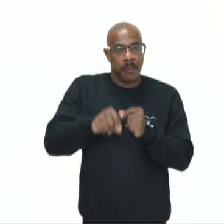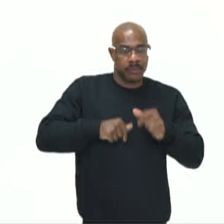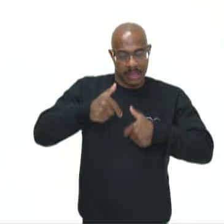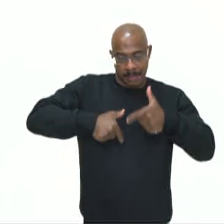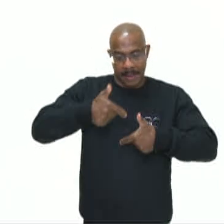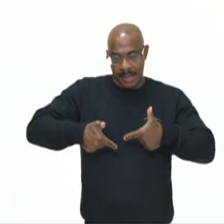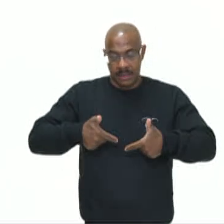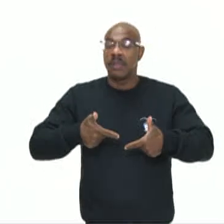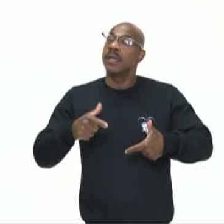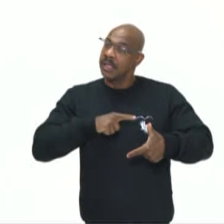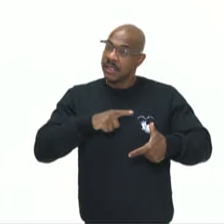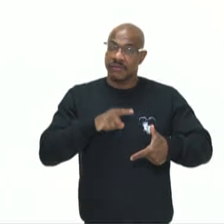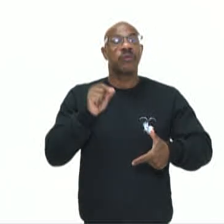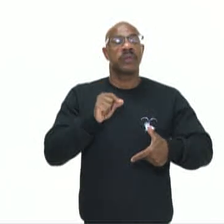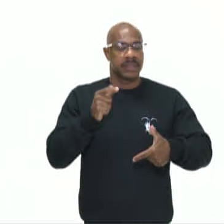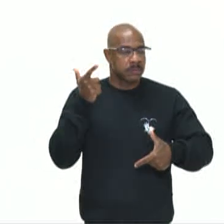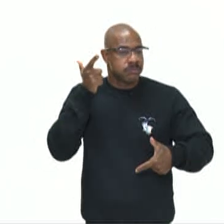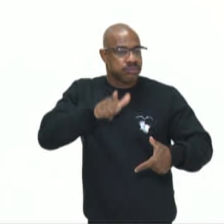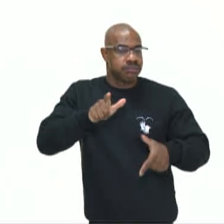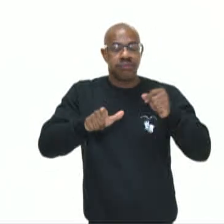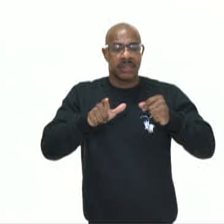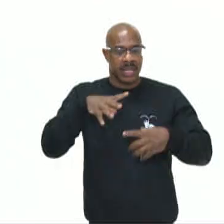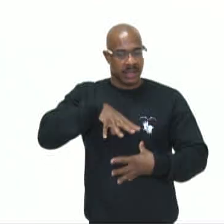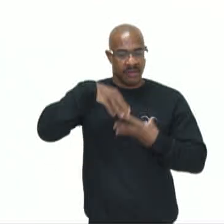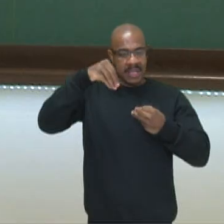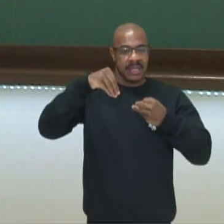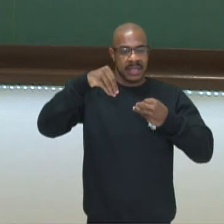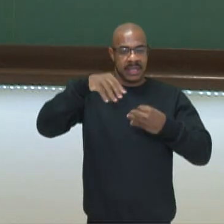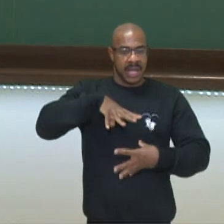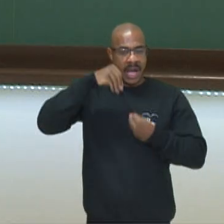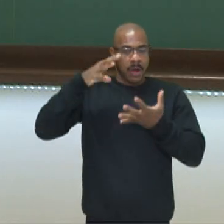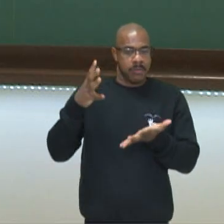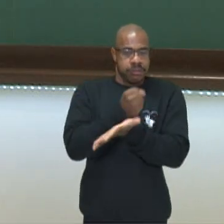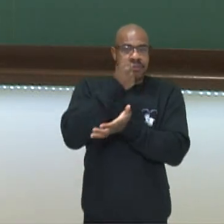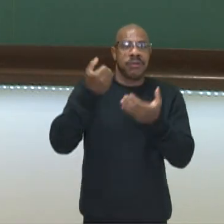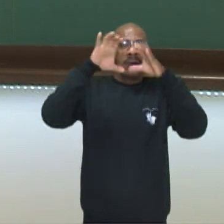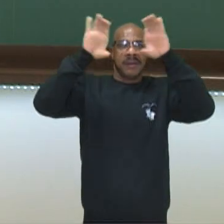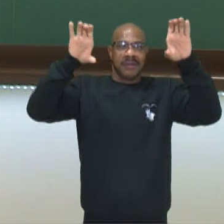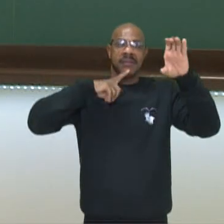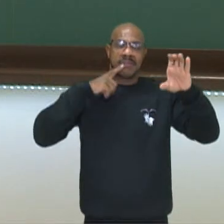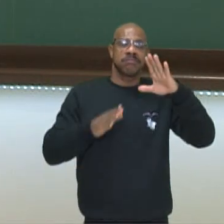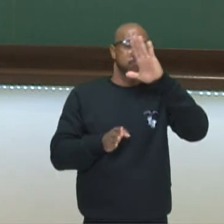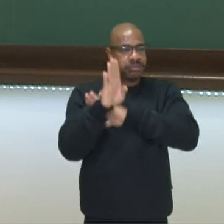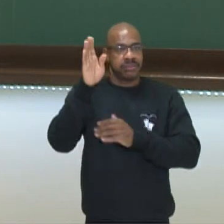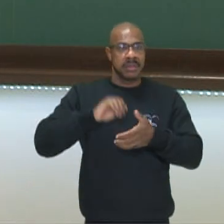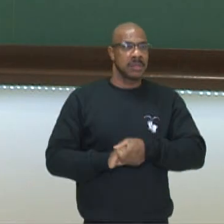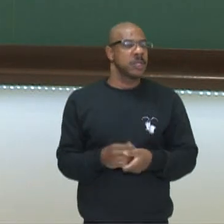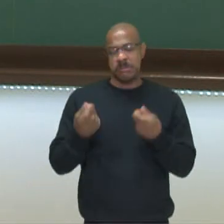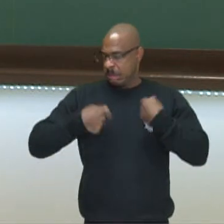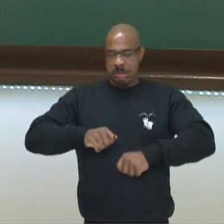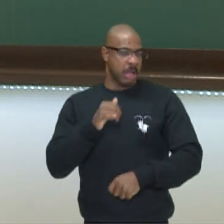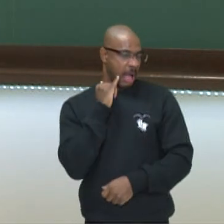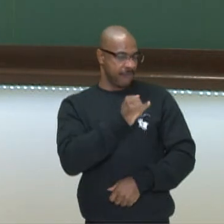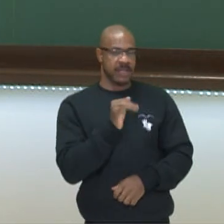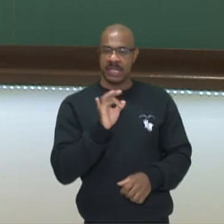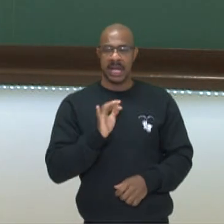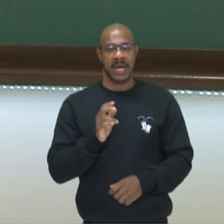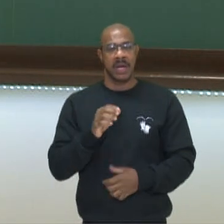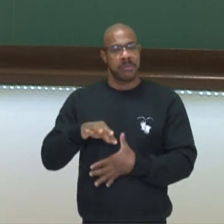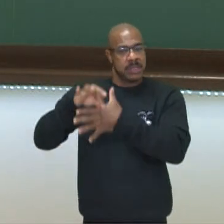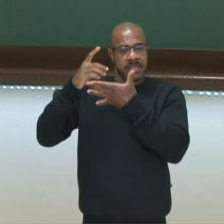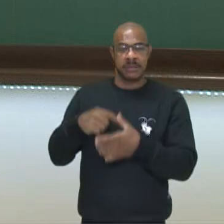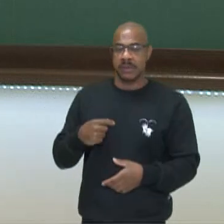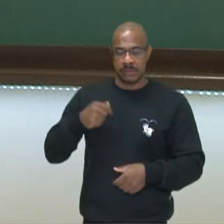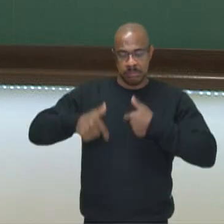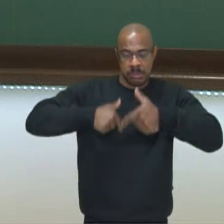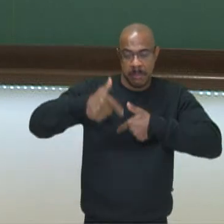trabalho garantia a salvação da alma. Então eles precisavam enriquecer para, né, que eles tivessem a comprovação de que eles tiveram um trabalho